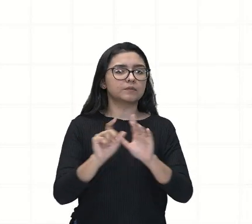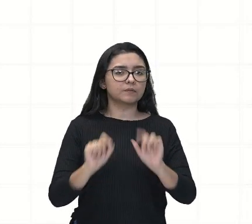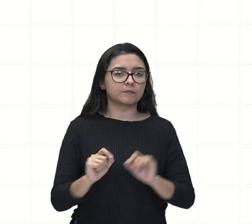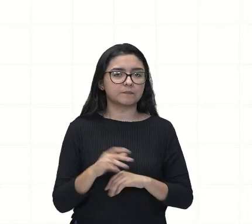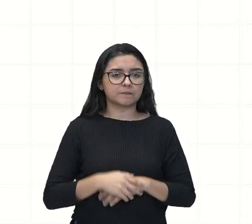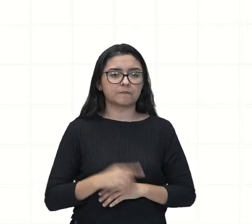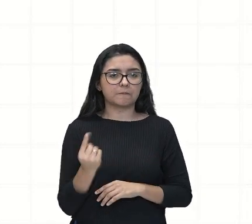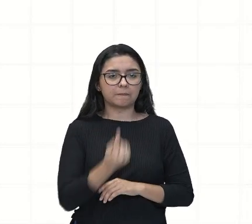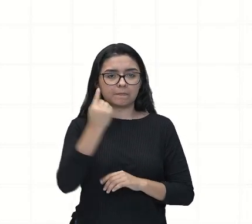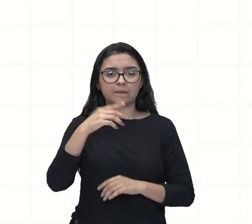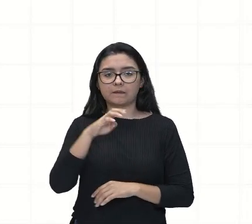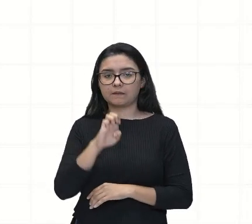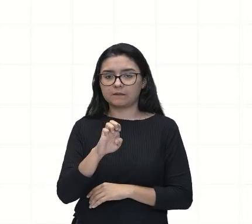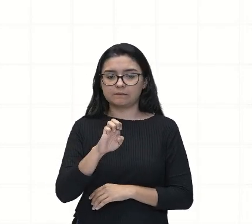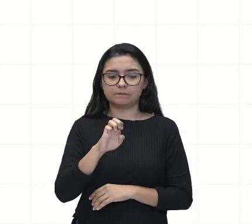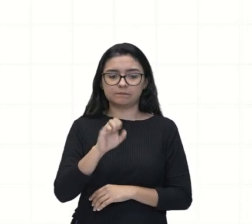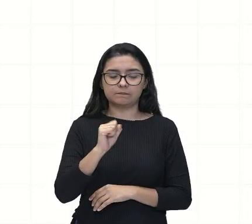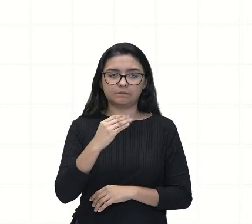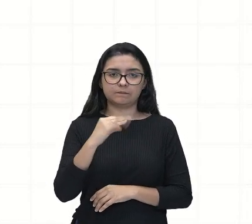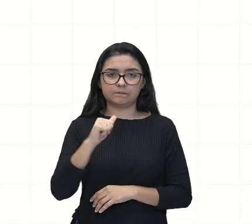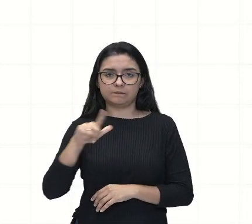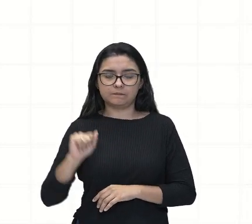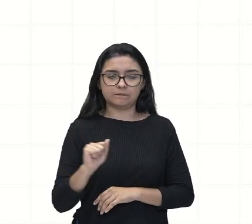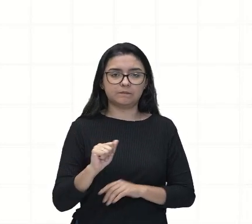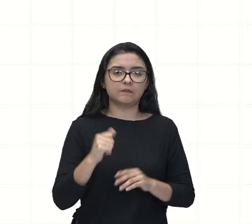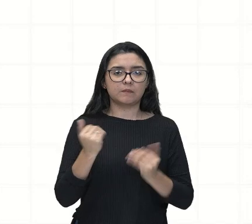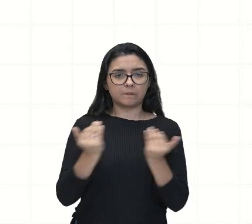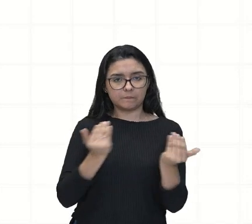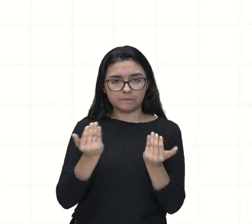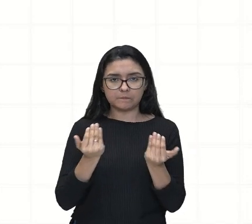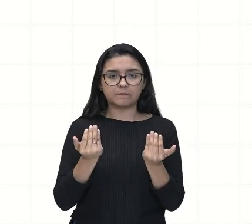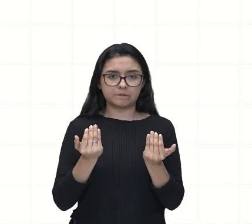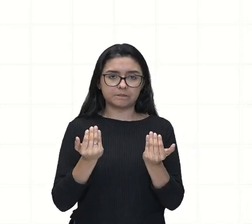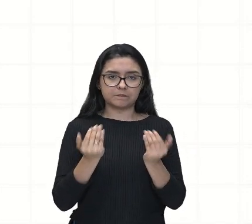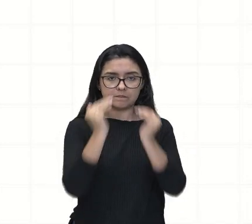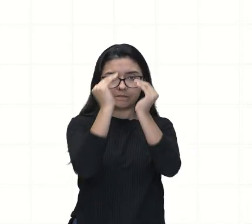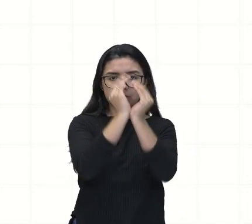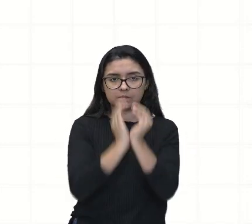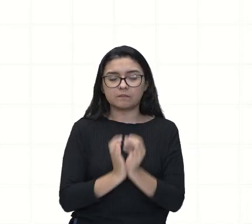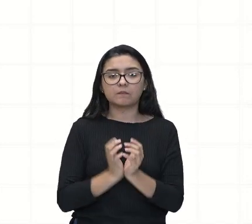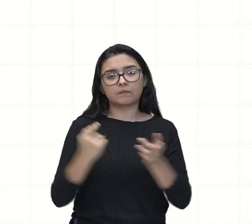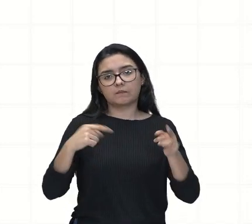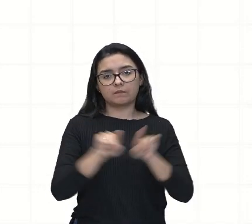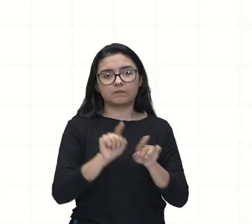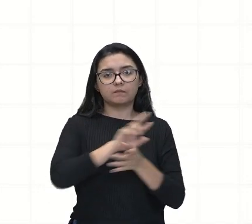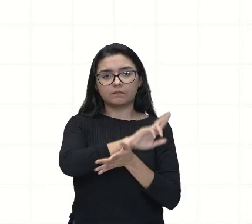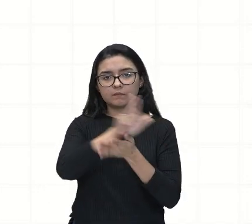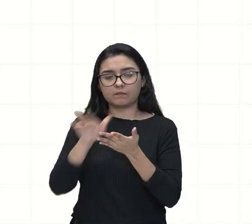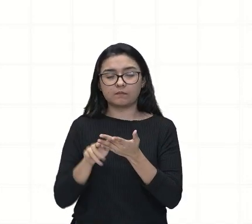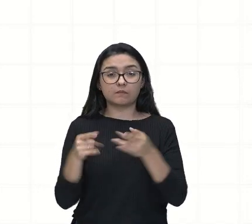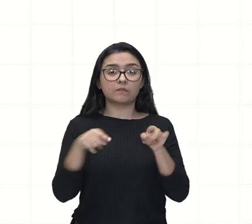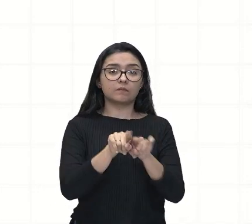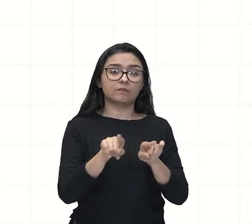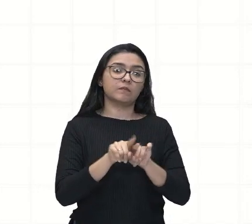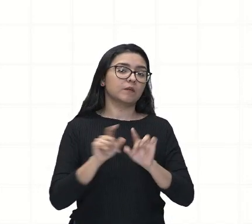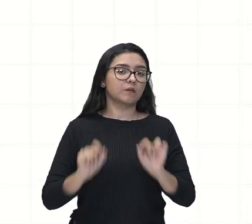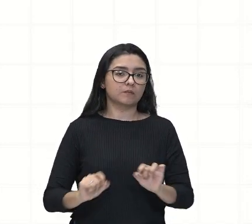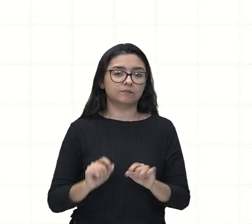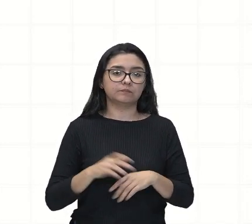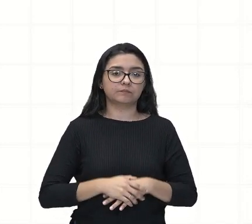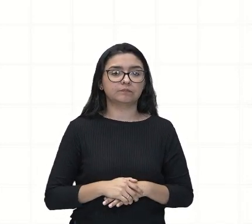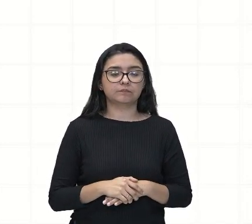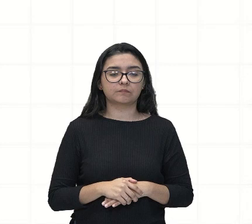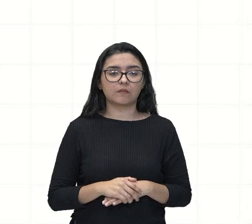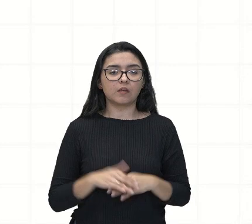mesma escala, útil para comparar múltiplas categorias em várias